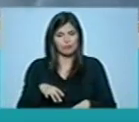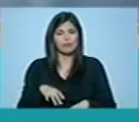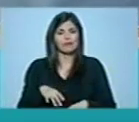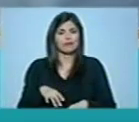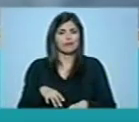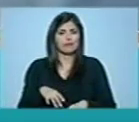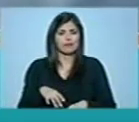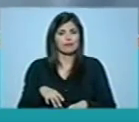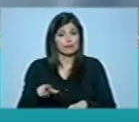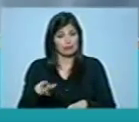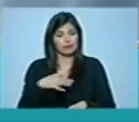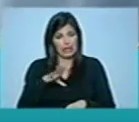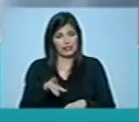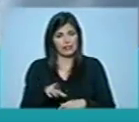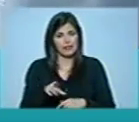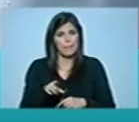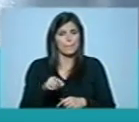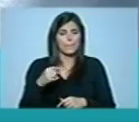Não, com certeza! 500 gramas de...